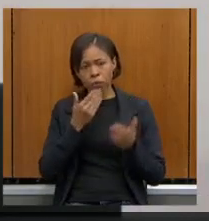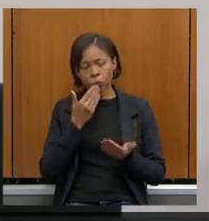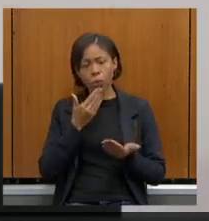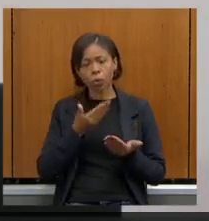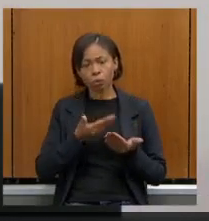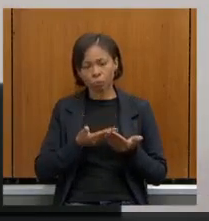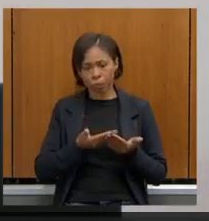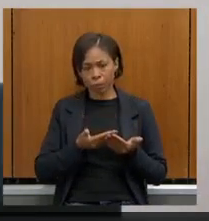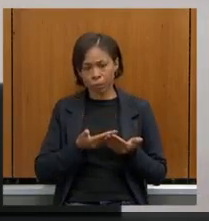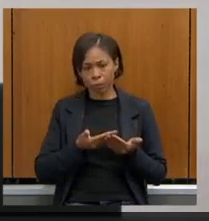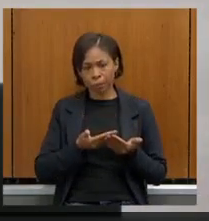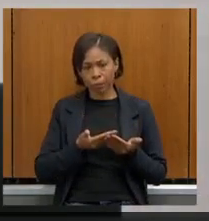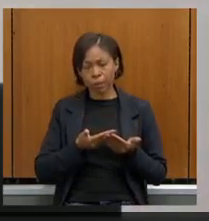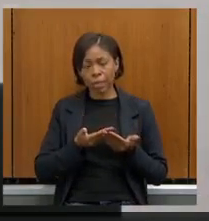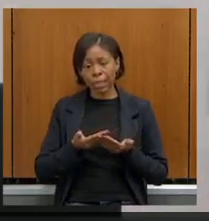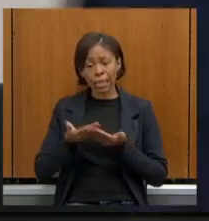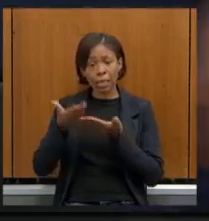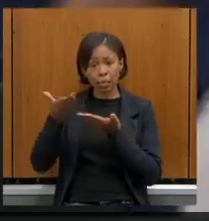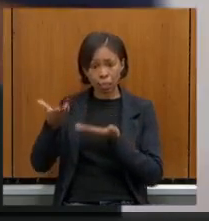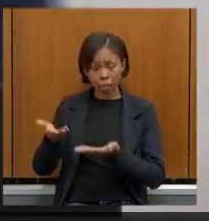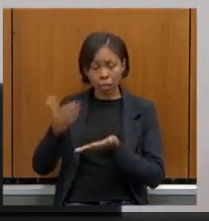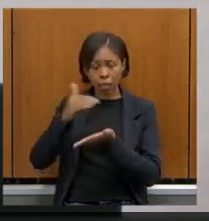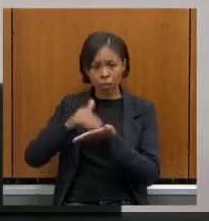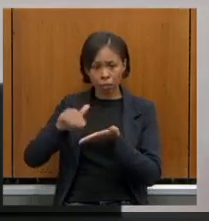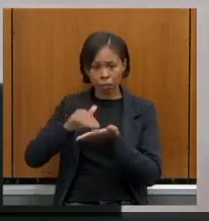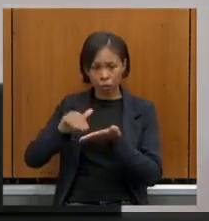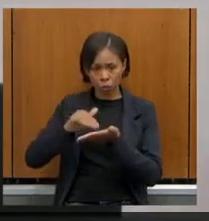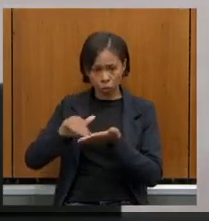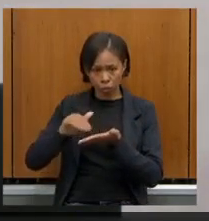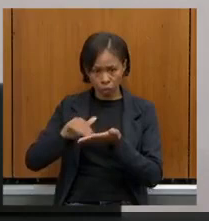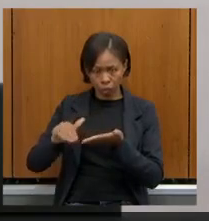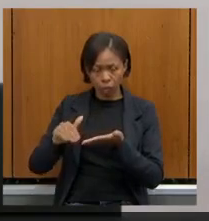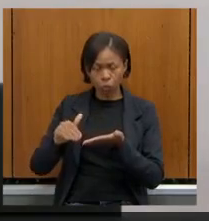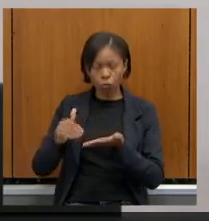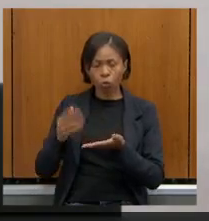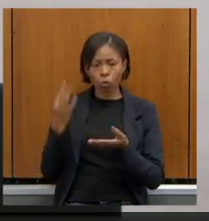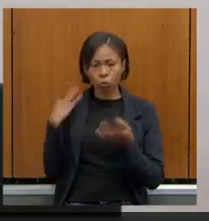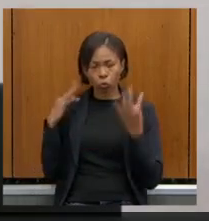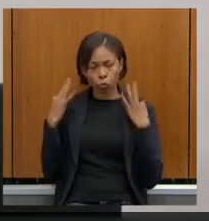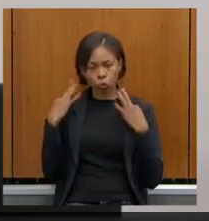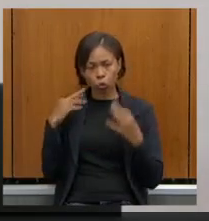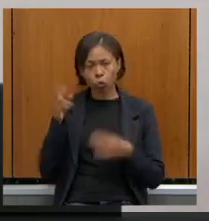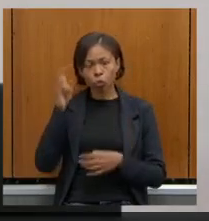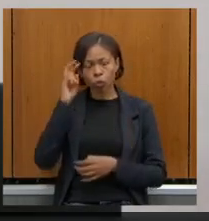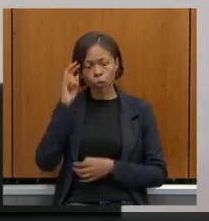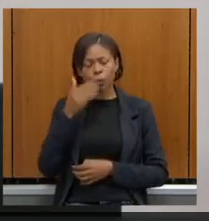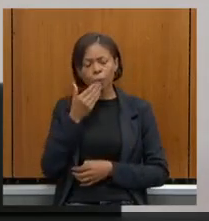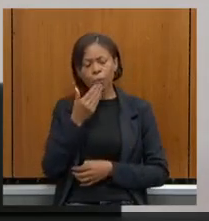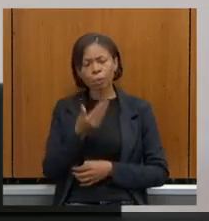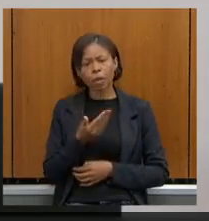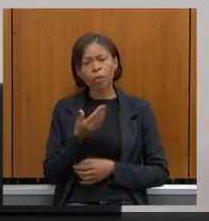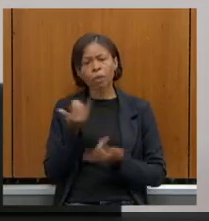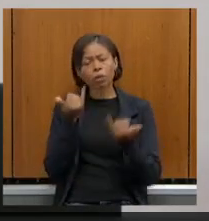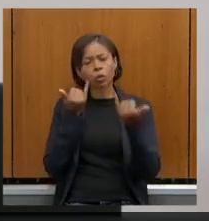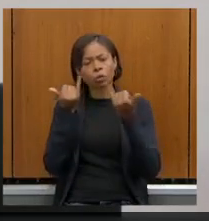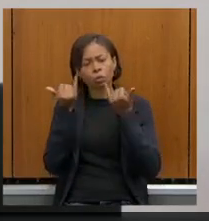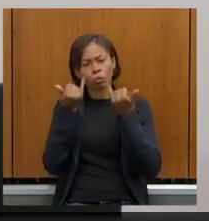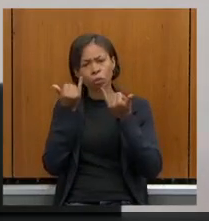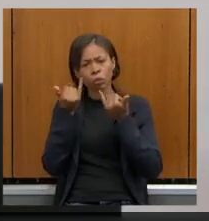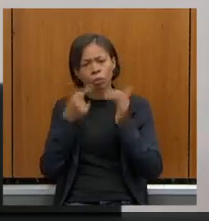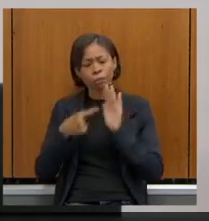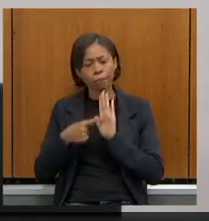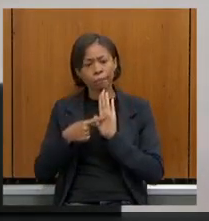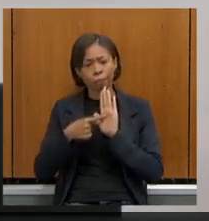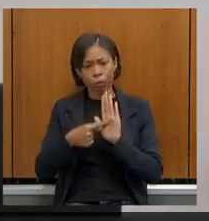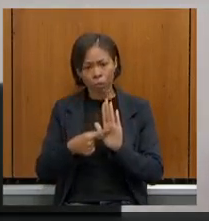que seja encaminhada ao secretário de Estado de Cultura e Turismo pedir de informações para que apresente